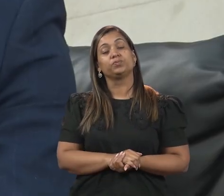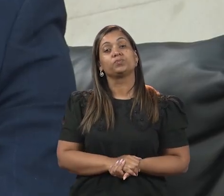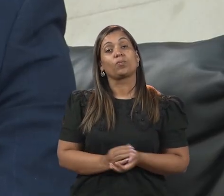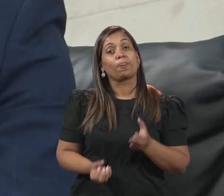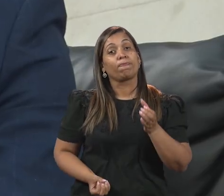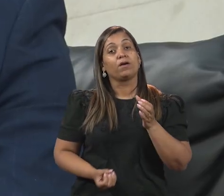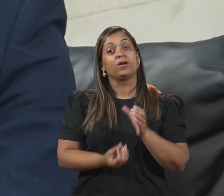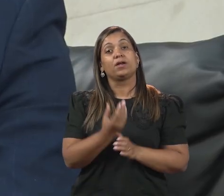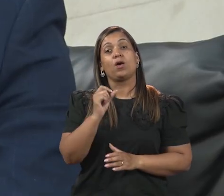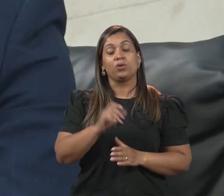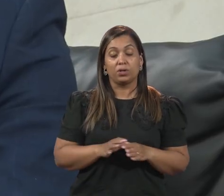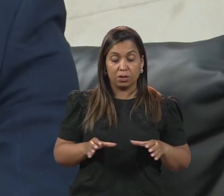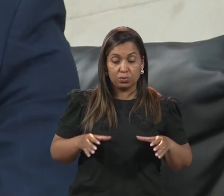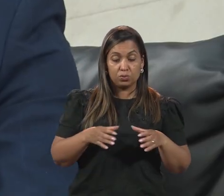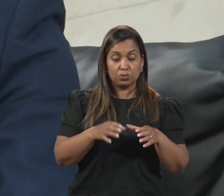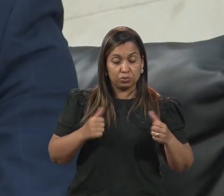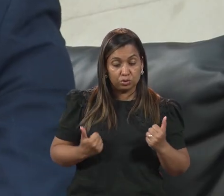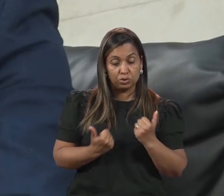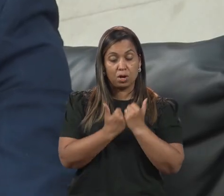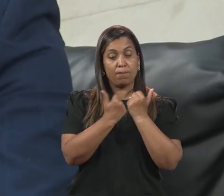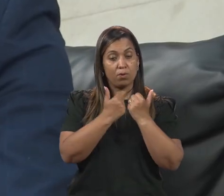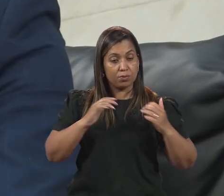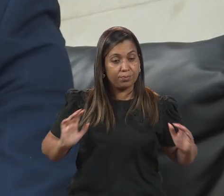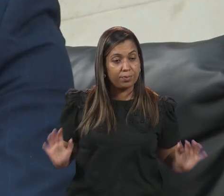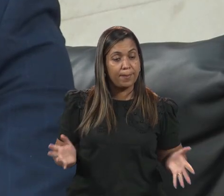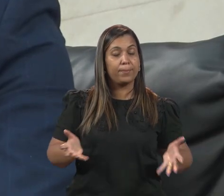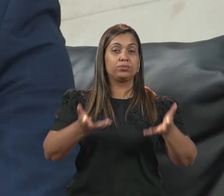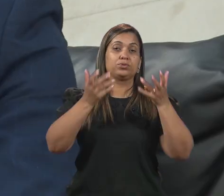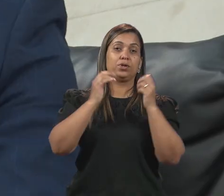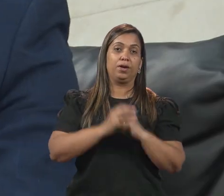Criar, como eu disse, essa rede de apoio, impulsionar